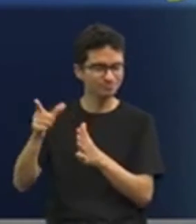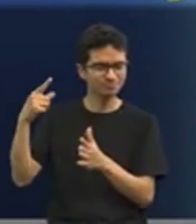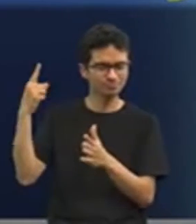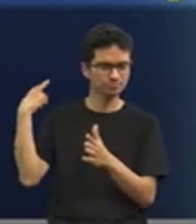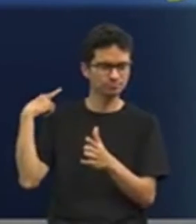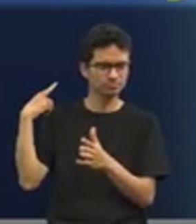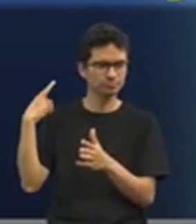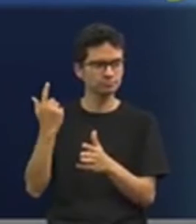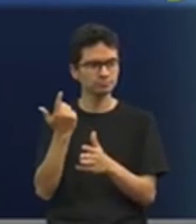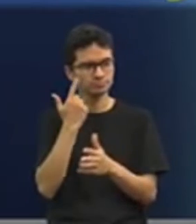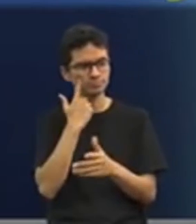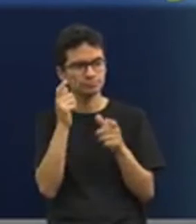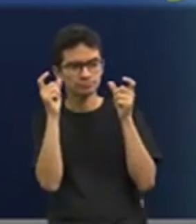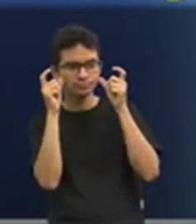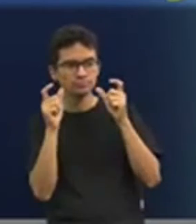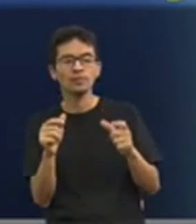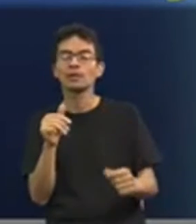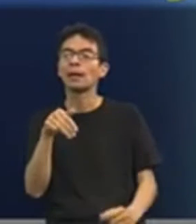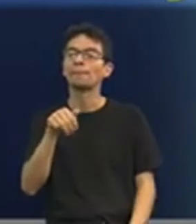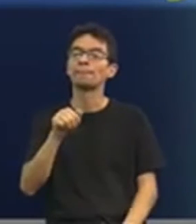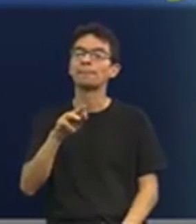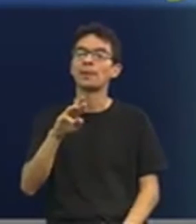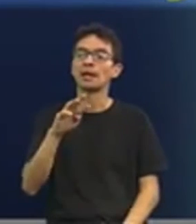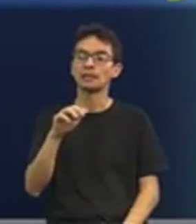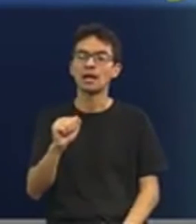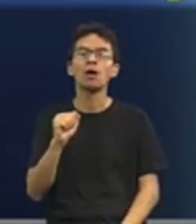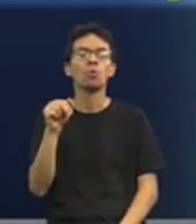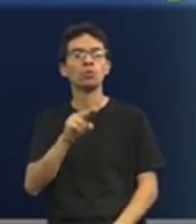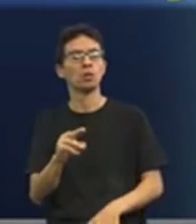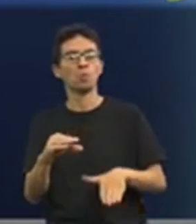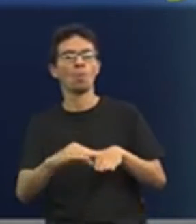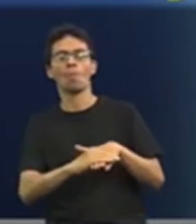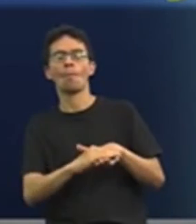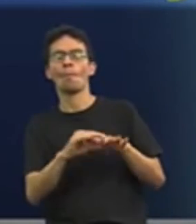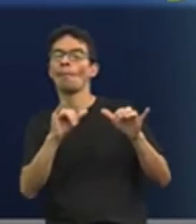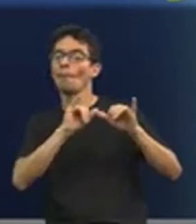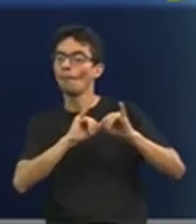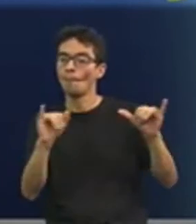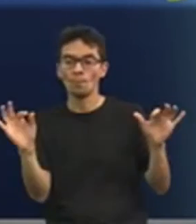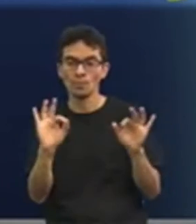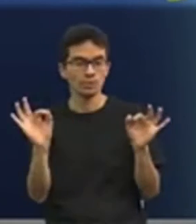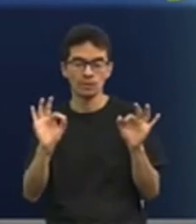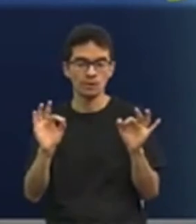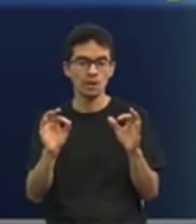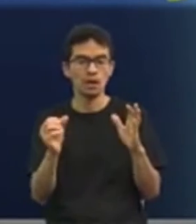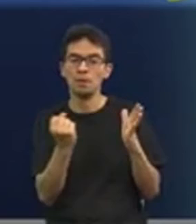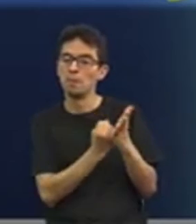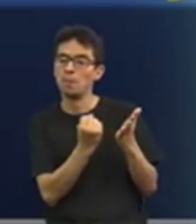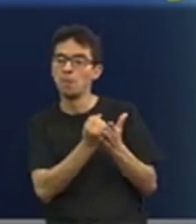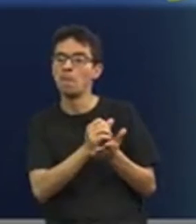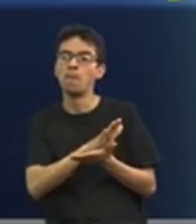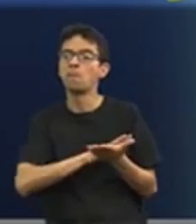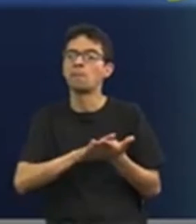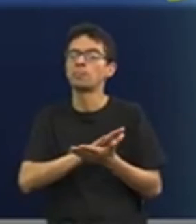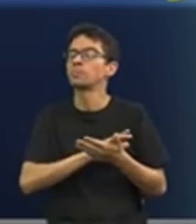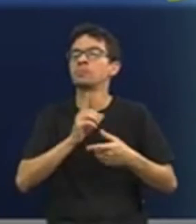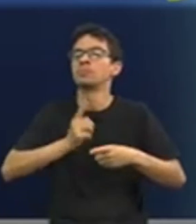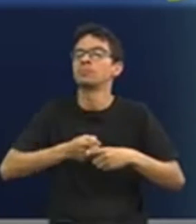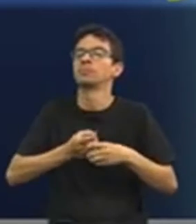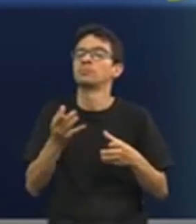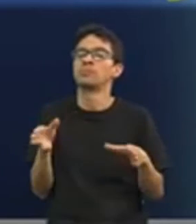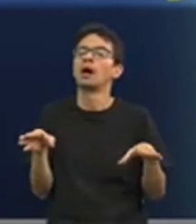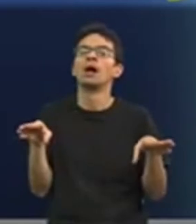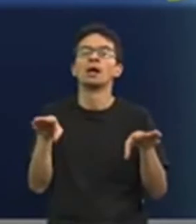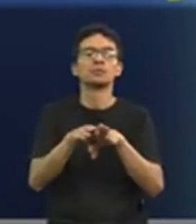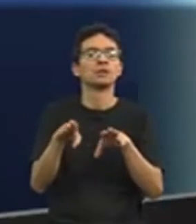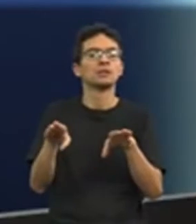atender isso não interessa interessa aqui ó Marta está jogando com uma chuteira sem Patrocínio com o símbolo pela Equidade